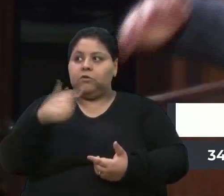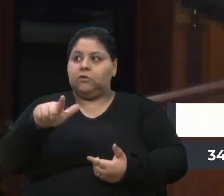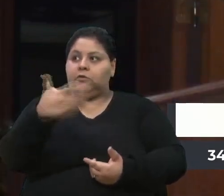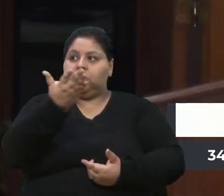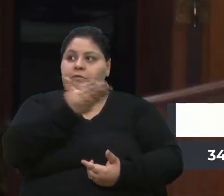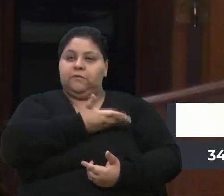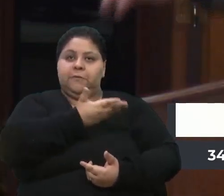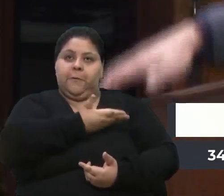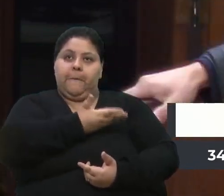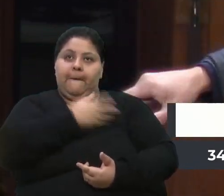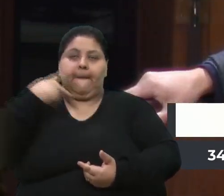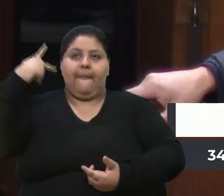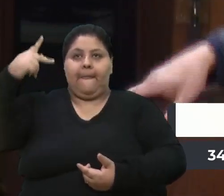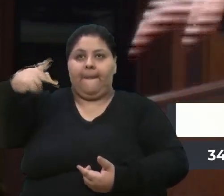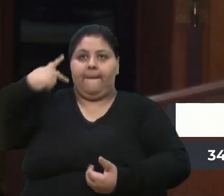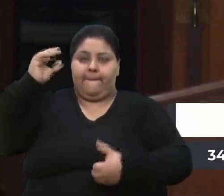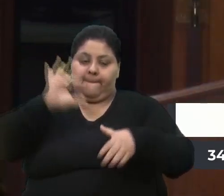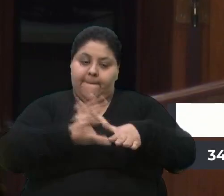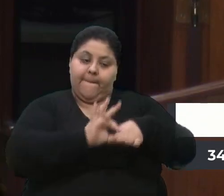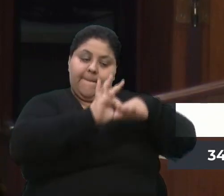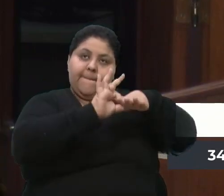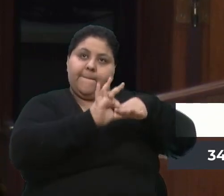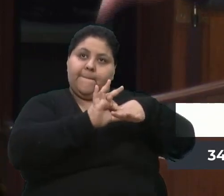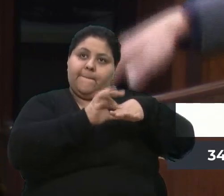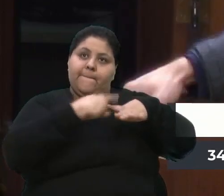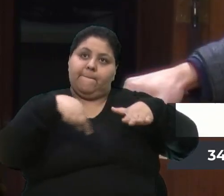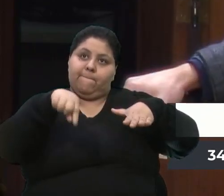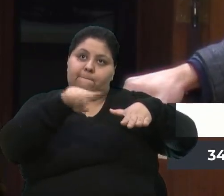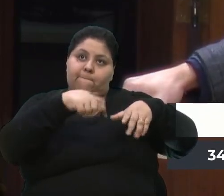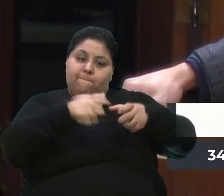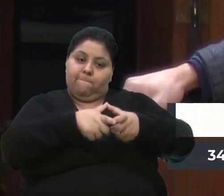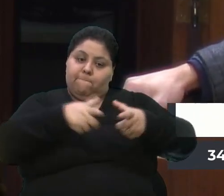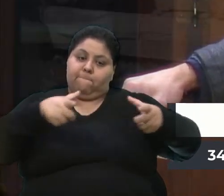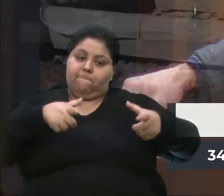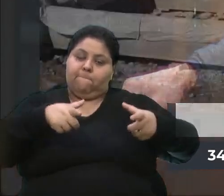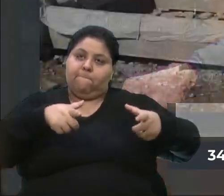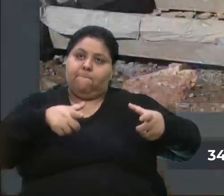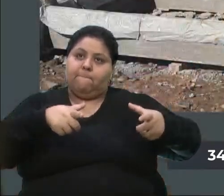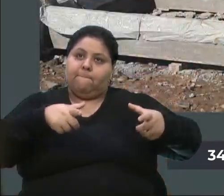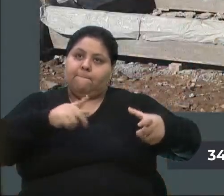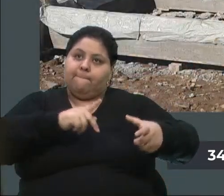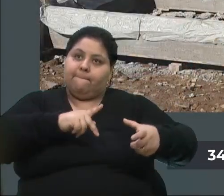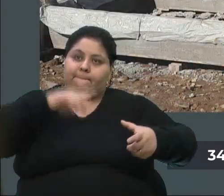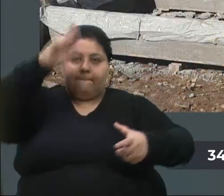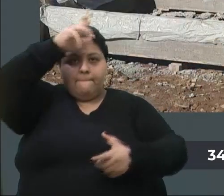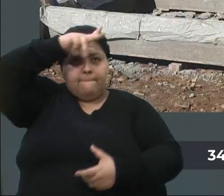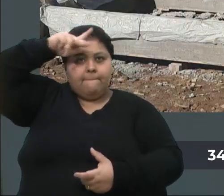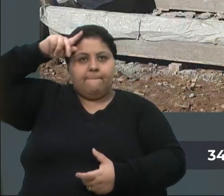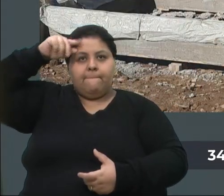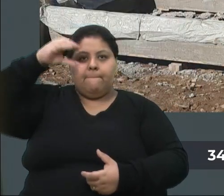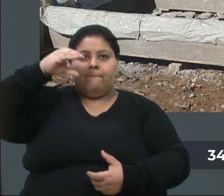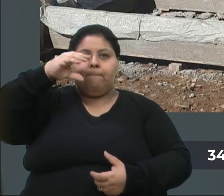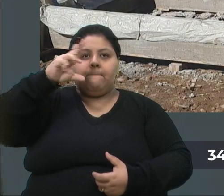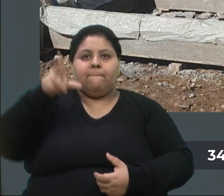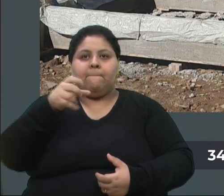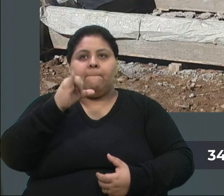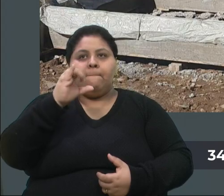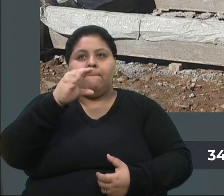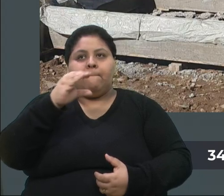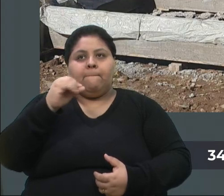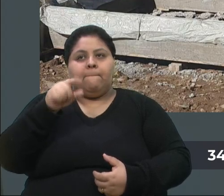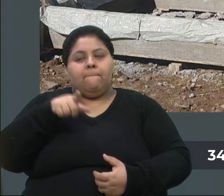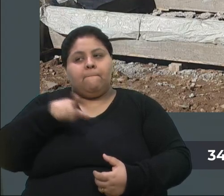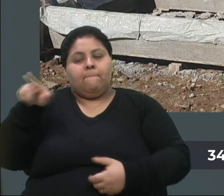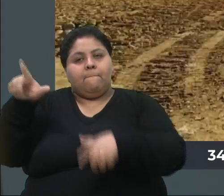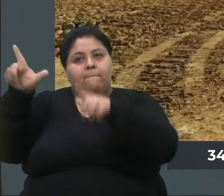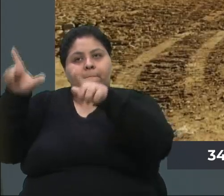vereadores, juntamente com lideranças, o nosso grande prefeito Chico, lá da comunidade de ANAREC, estaremos inaugurando